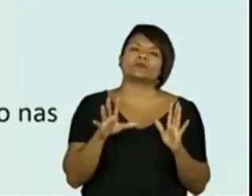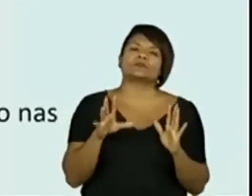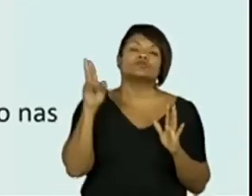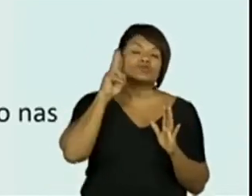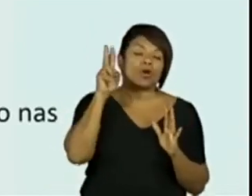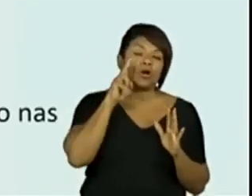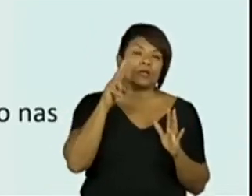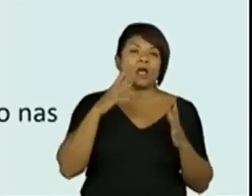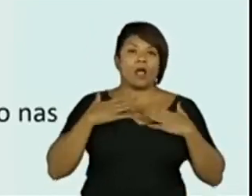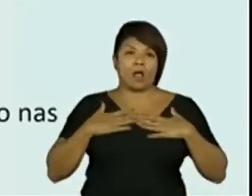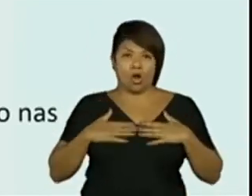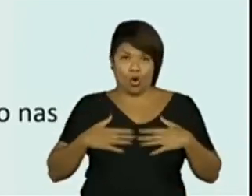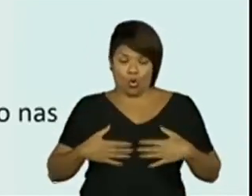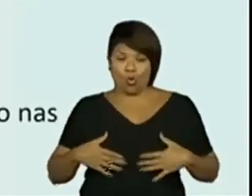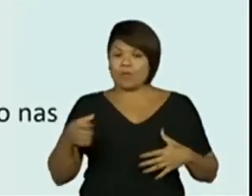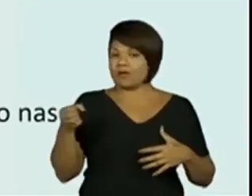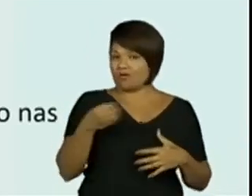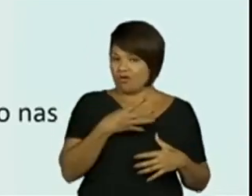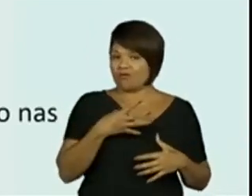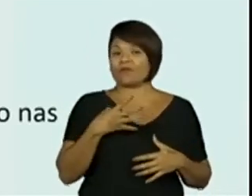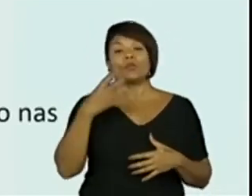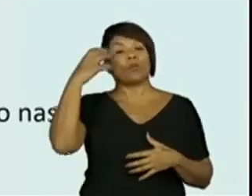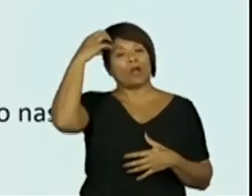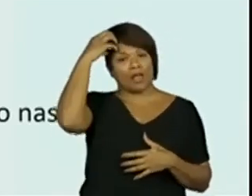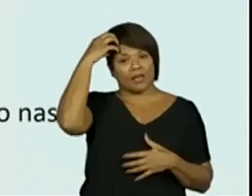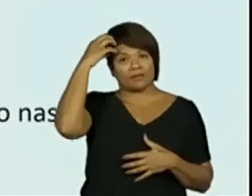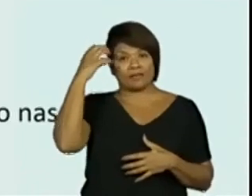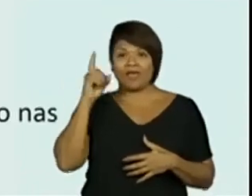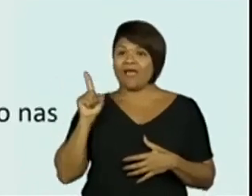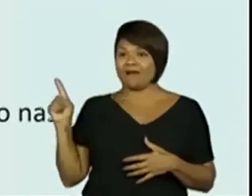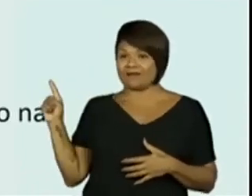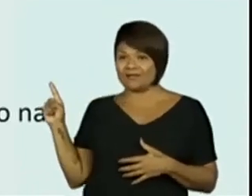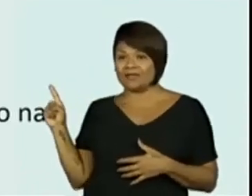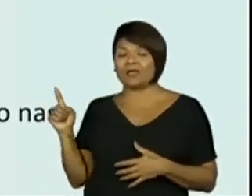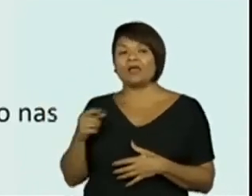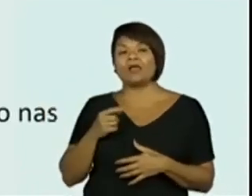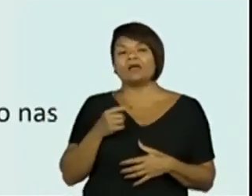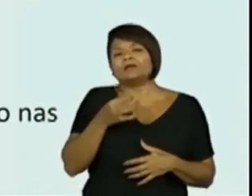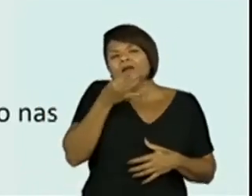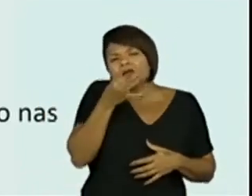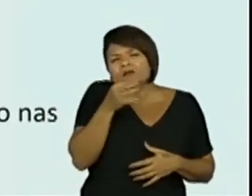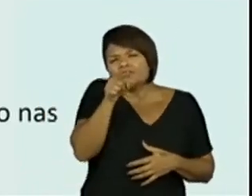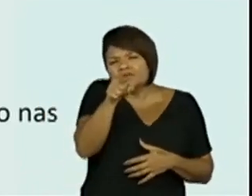da roupa nova do rei, né? Ele,